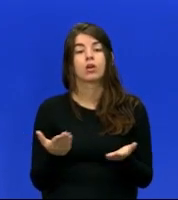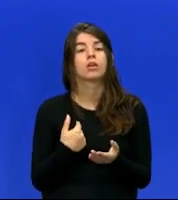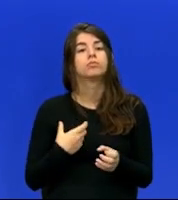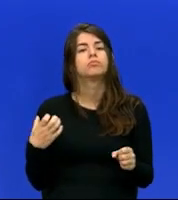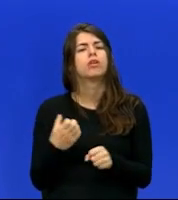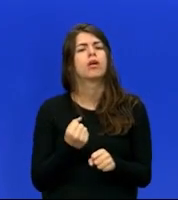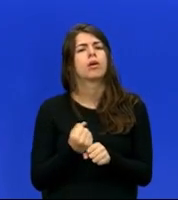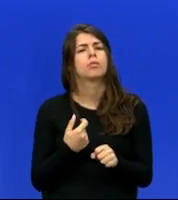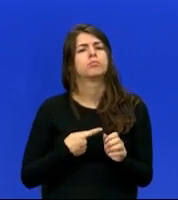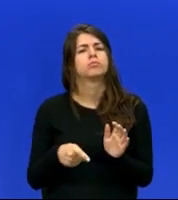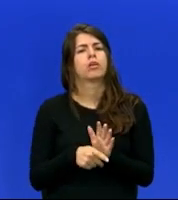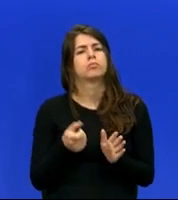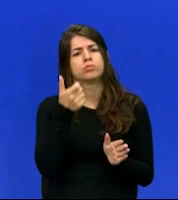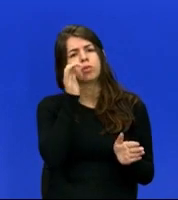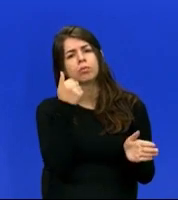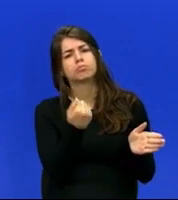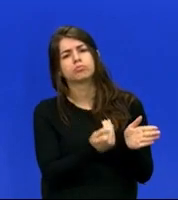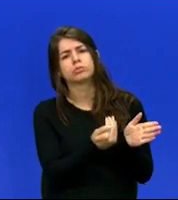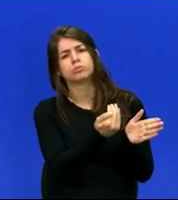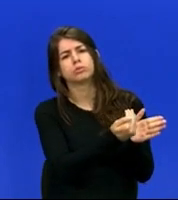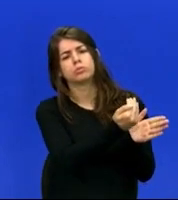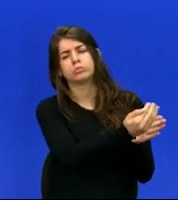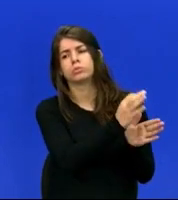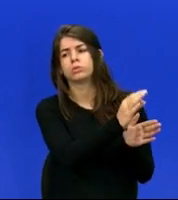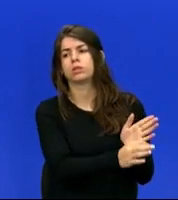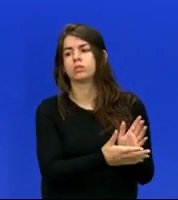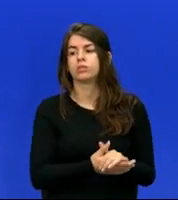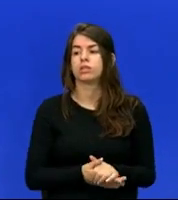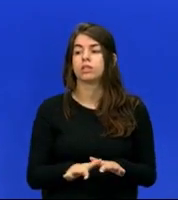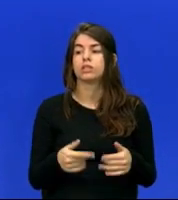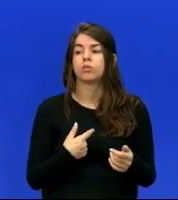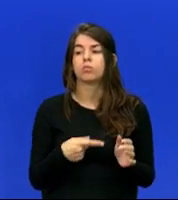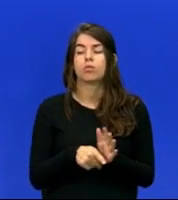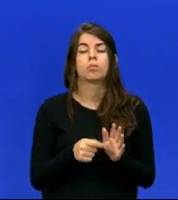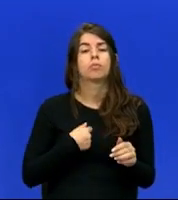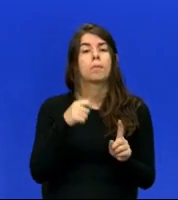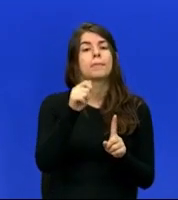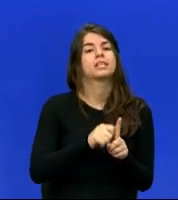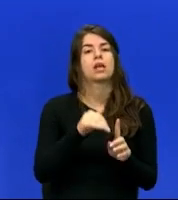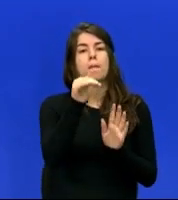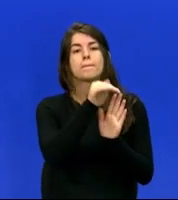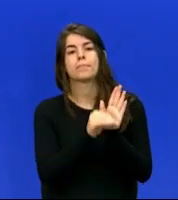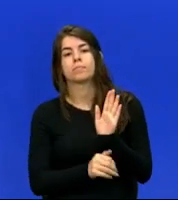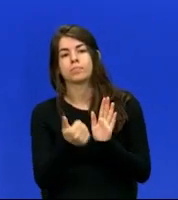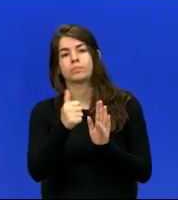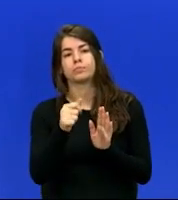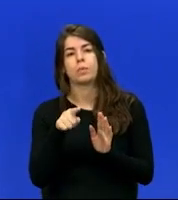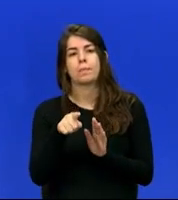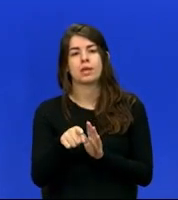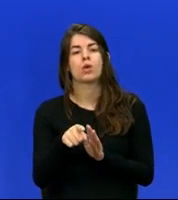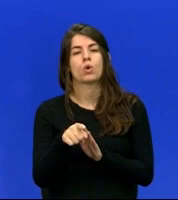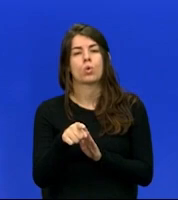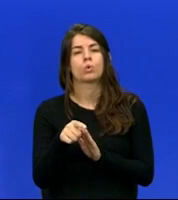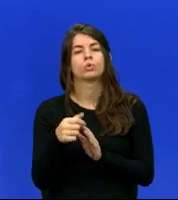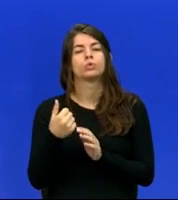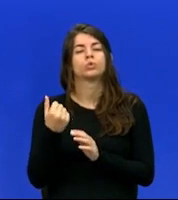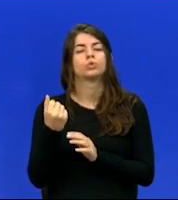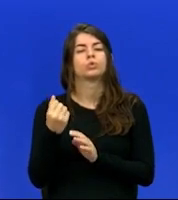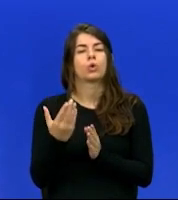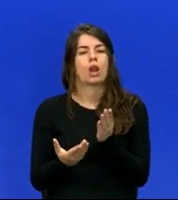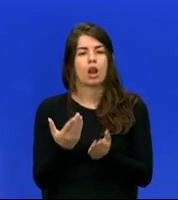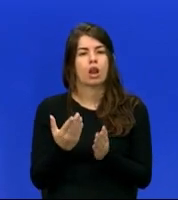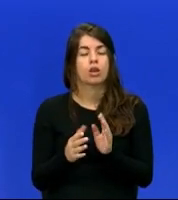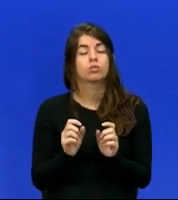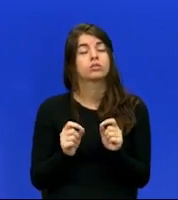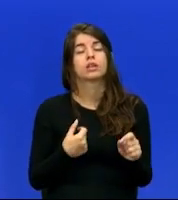calcular ponto a ponto aqui. Então, no caso, uma produção mensal inferior a 11.000 toneladas. O que eu tenho? O